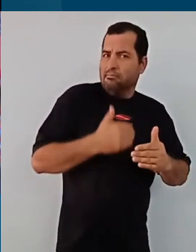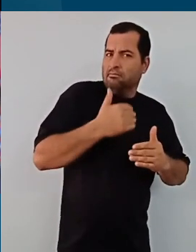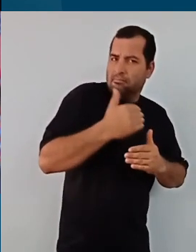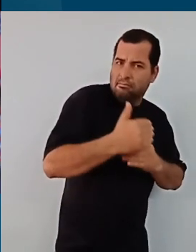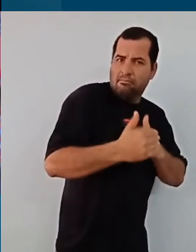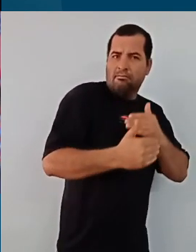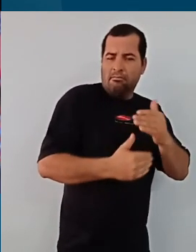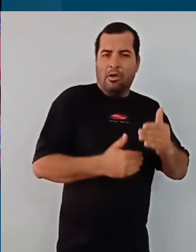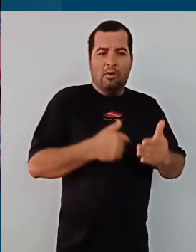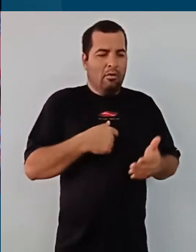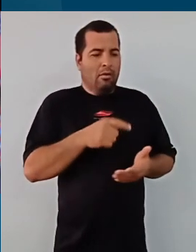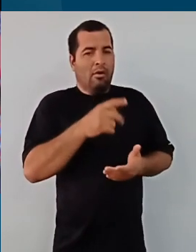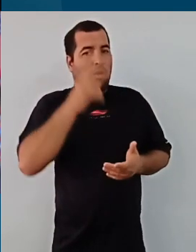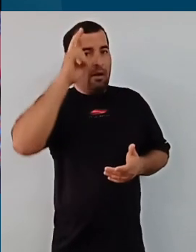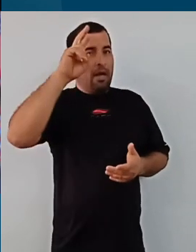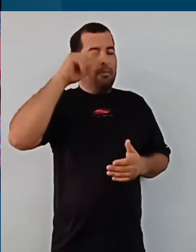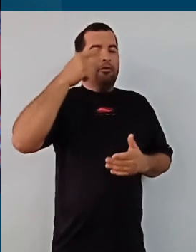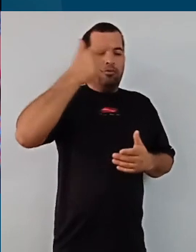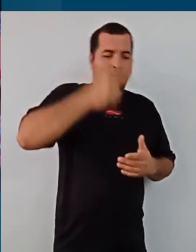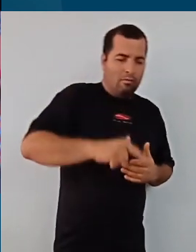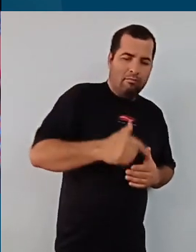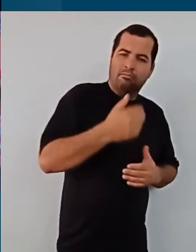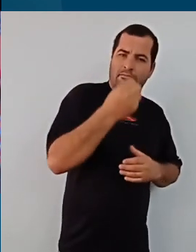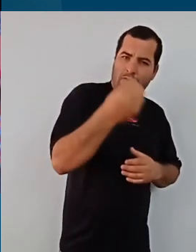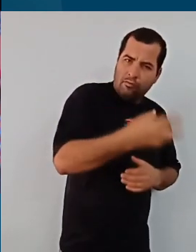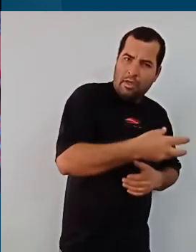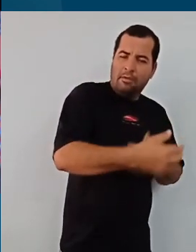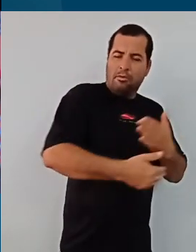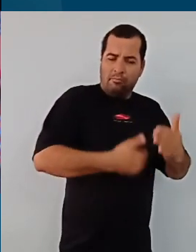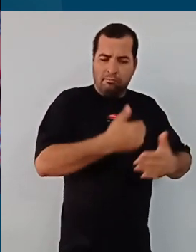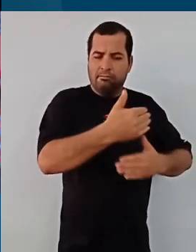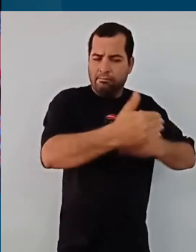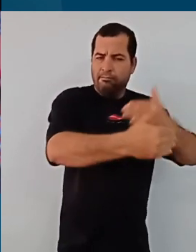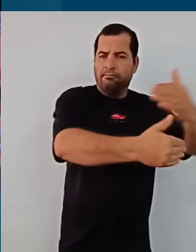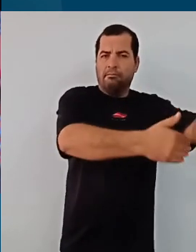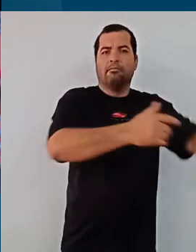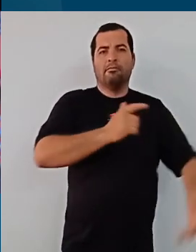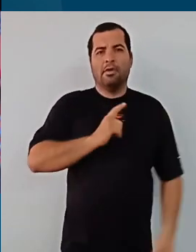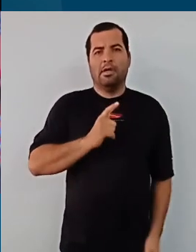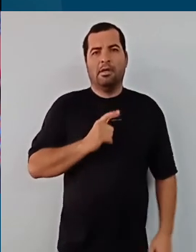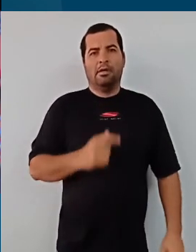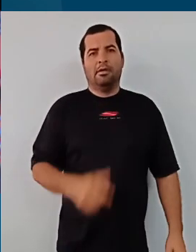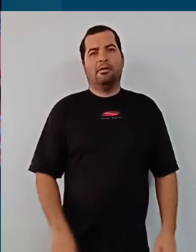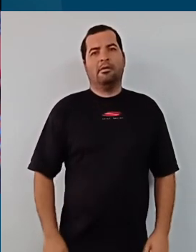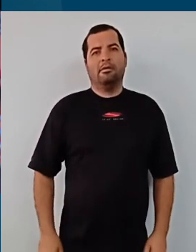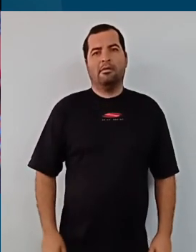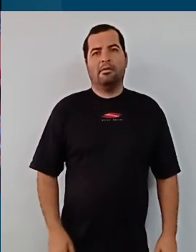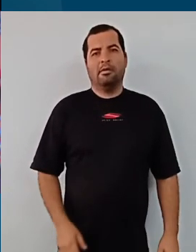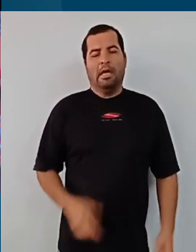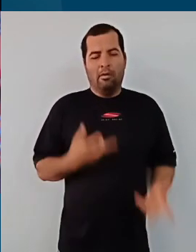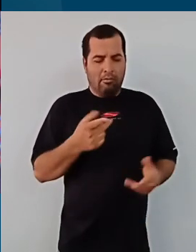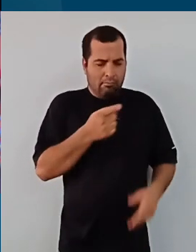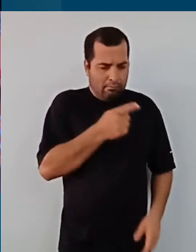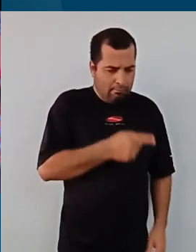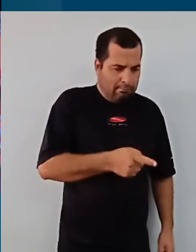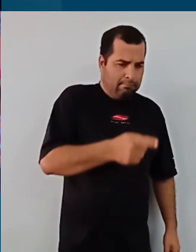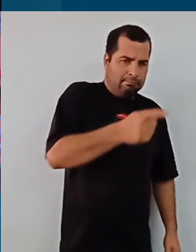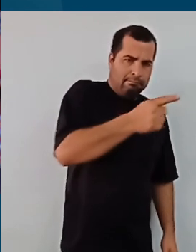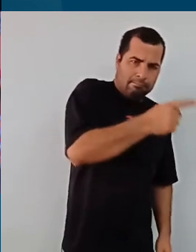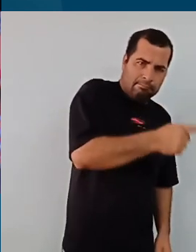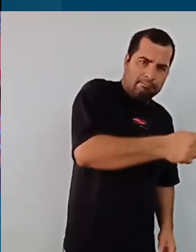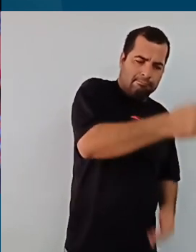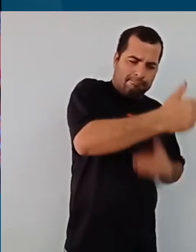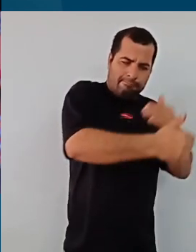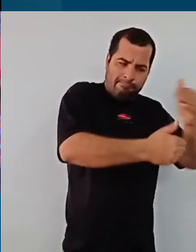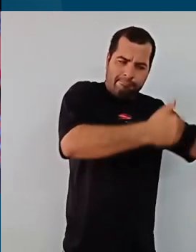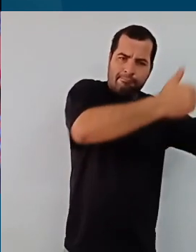seguindo, o que permite essa flexibilidade maior ali no desenvolvimento dos estudantes, né?